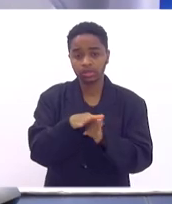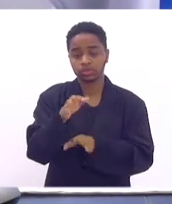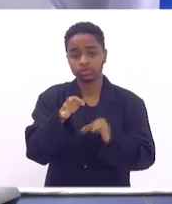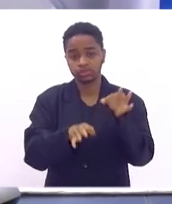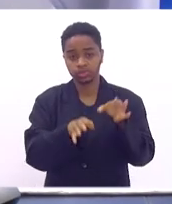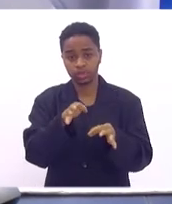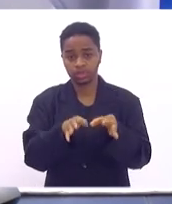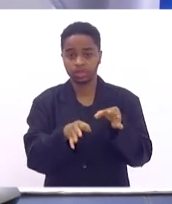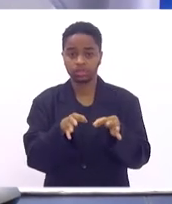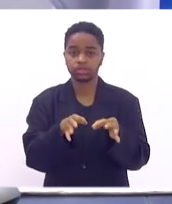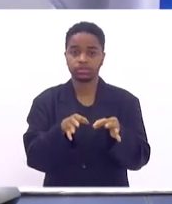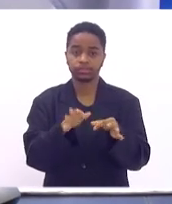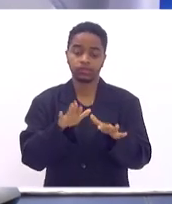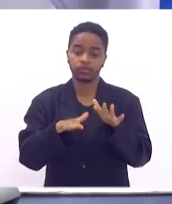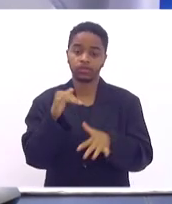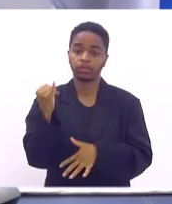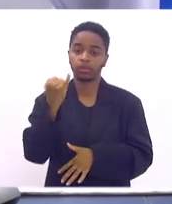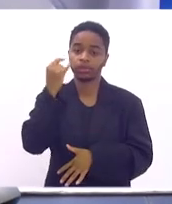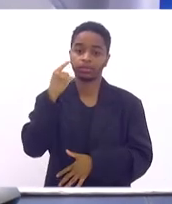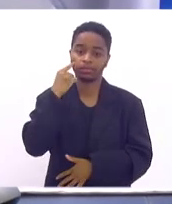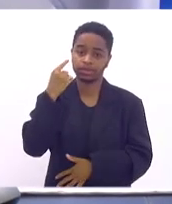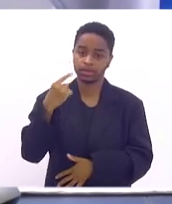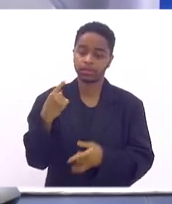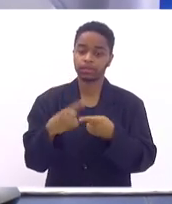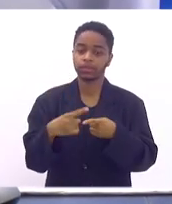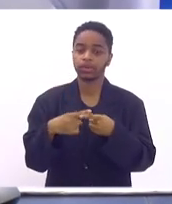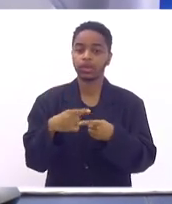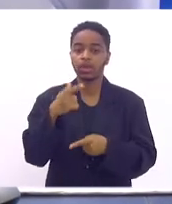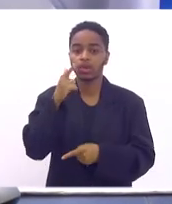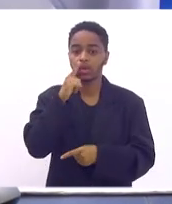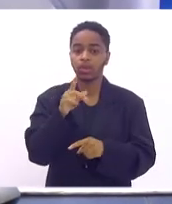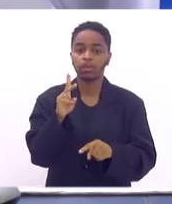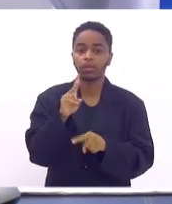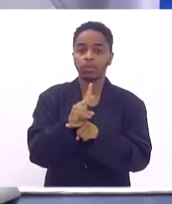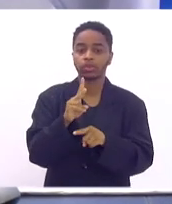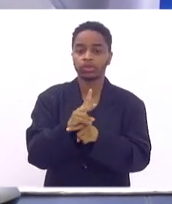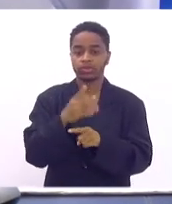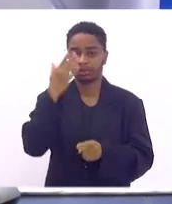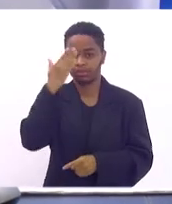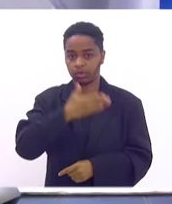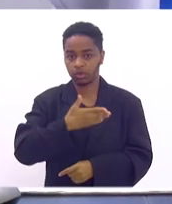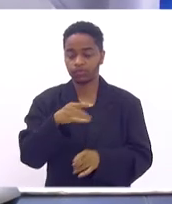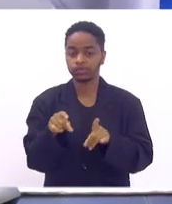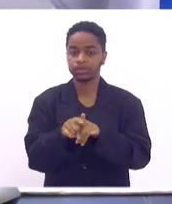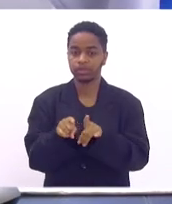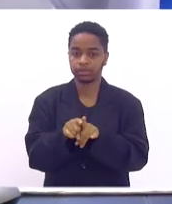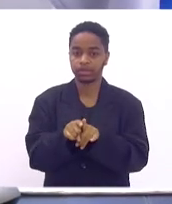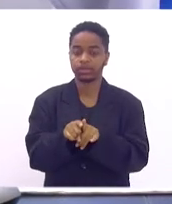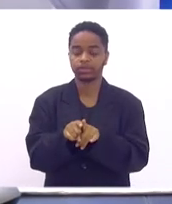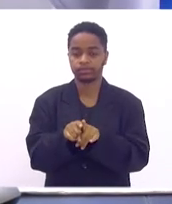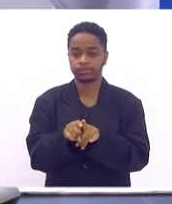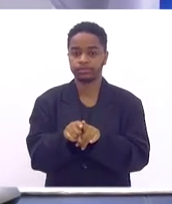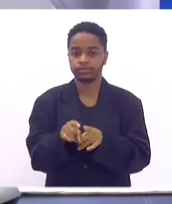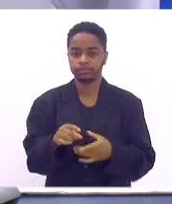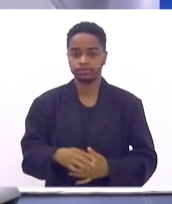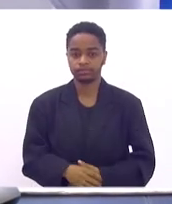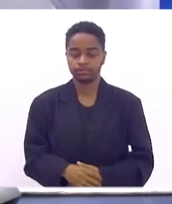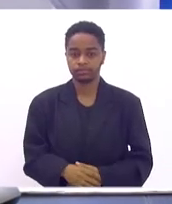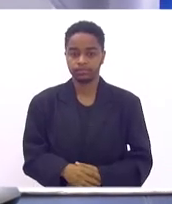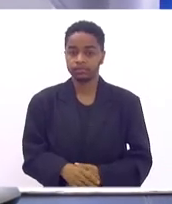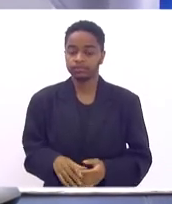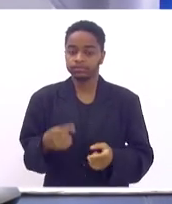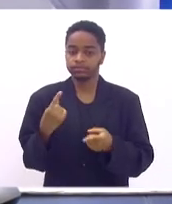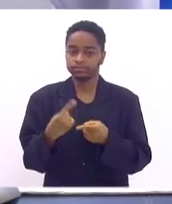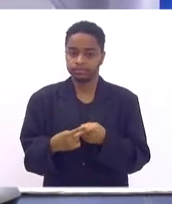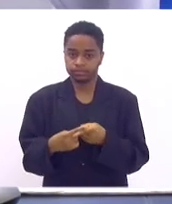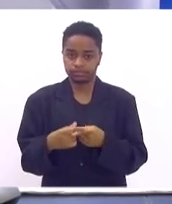talvez, é importante, porque aí a gente tem a preservação da prova, a gente tem a cadeia de custódia da prova, né? Porque as